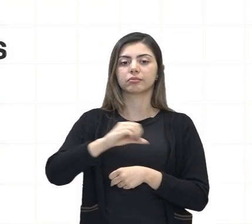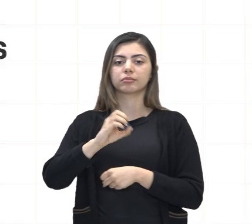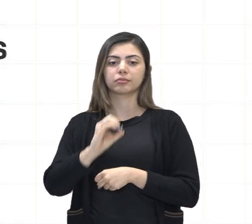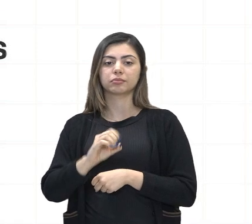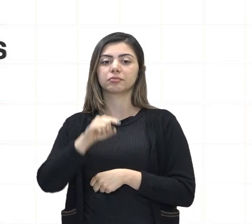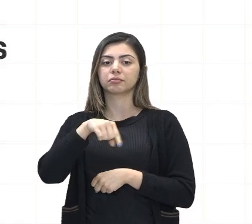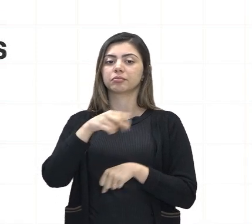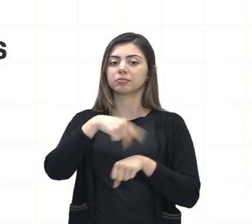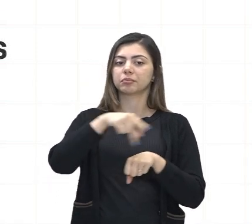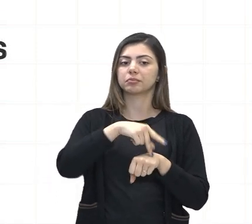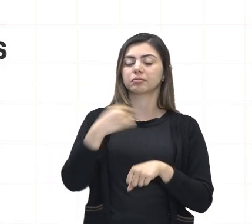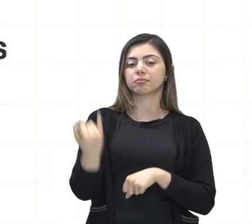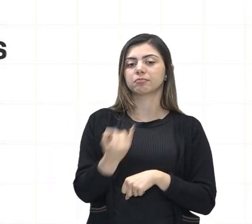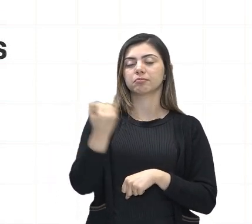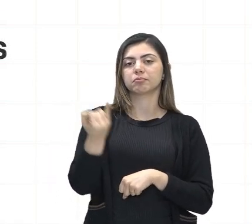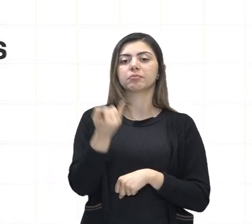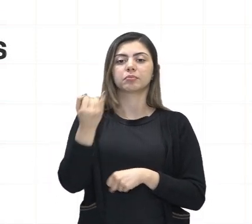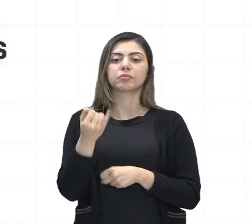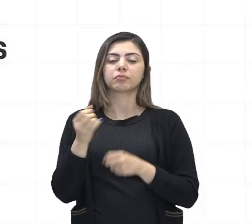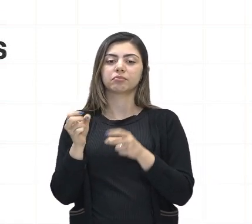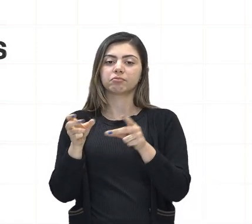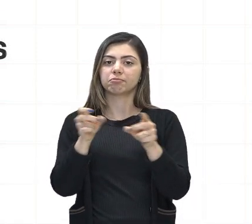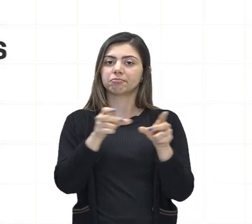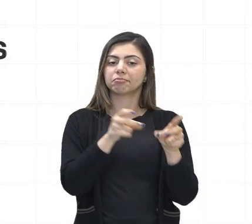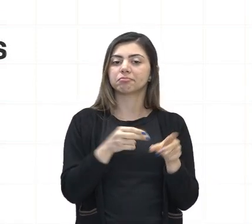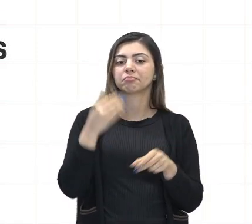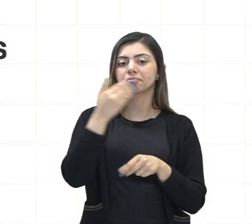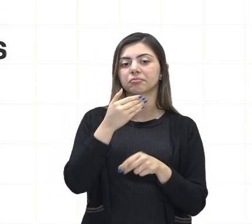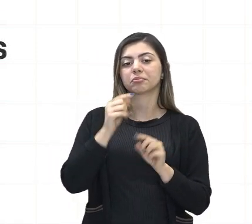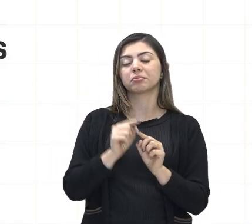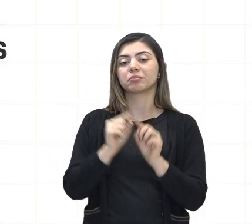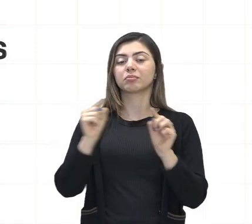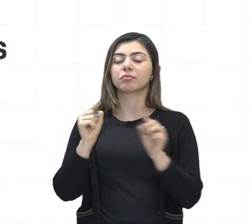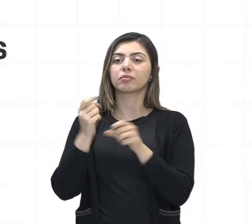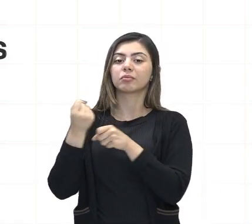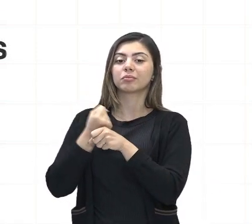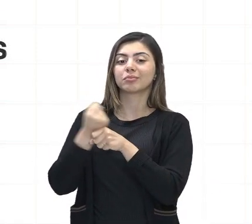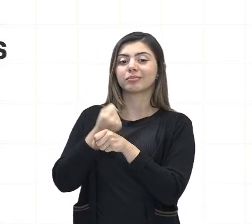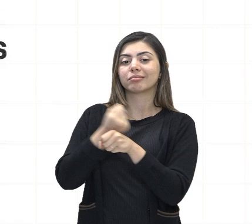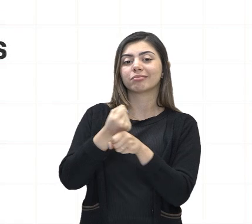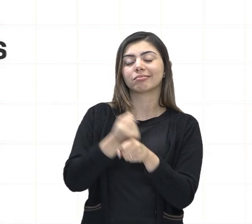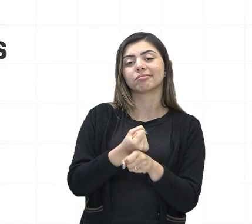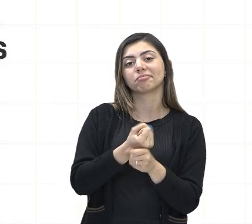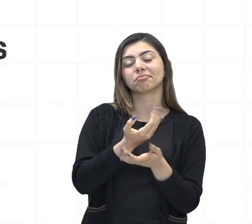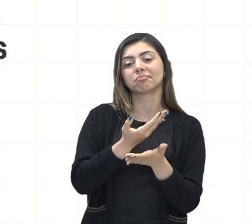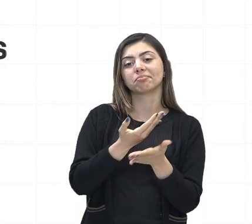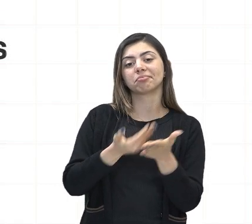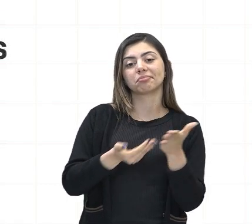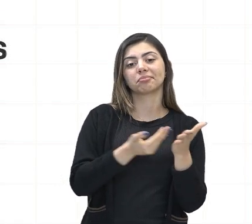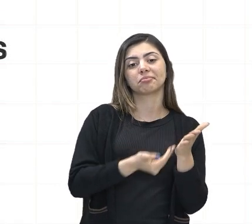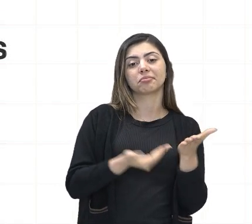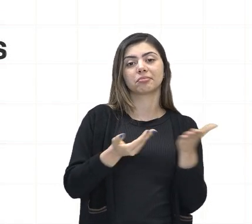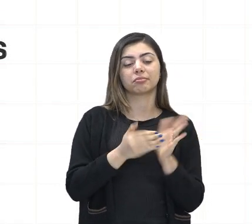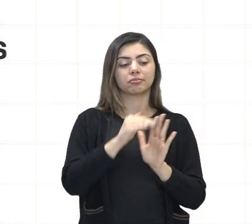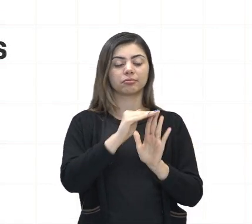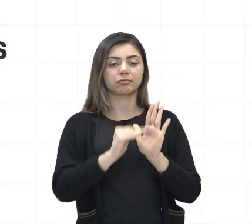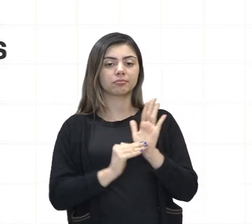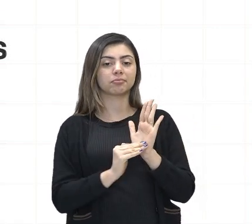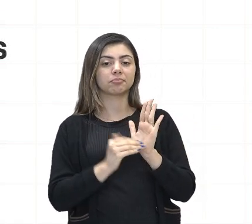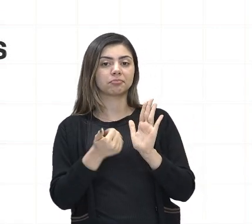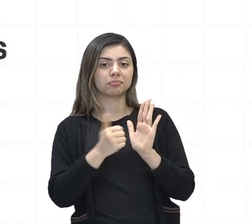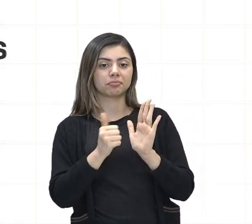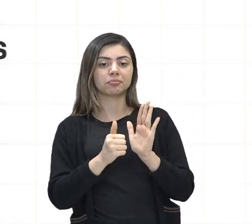importância muito grande na produção de açúcar, né? Mas com o passar do tempo acabou perdendo relevância, é o 11º, né, dados